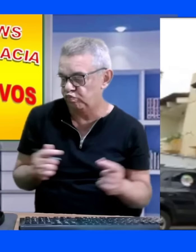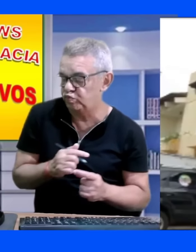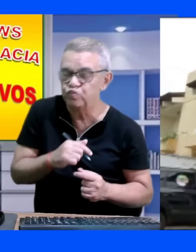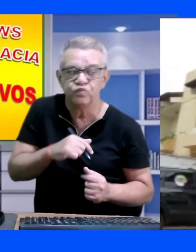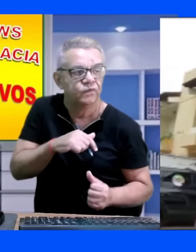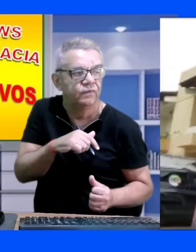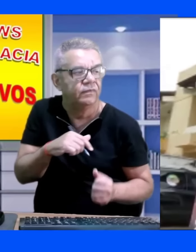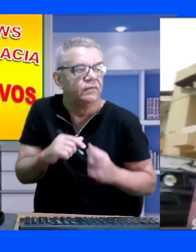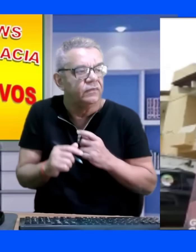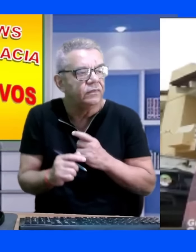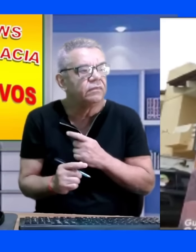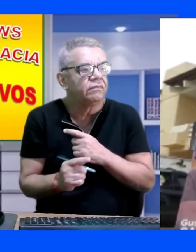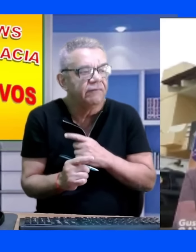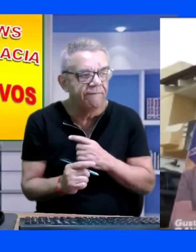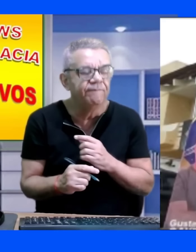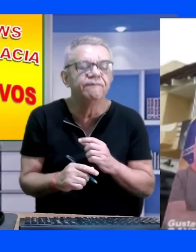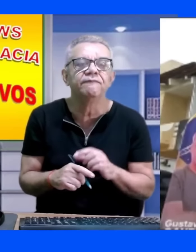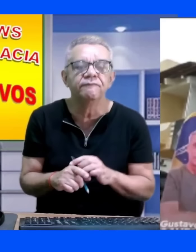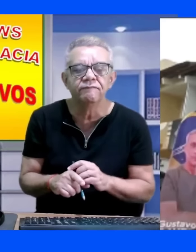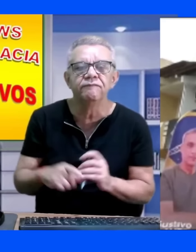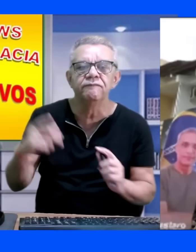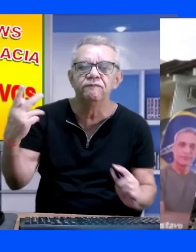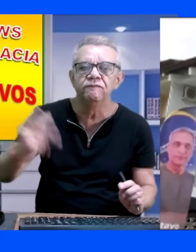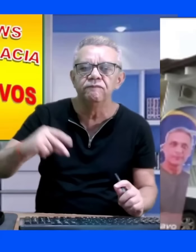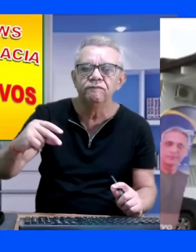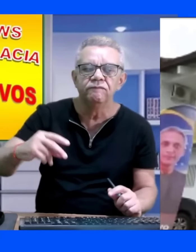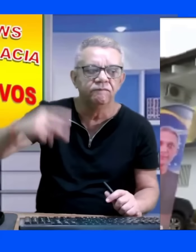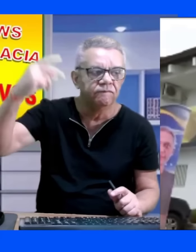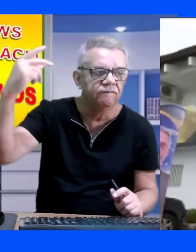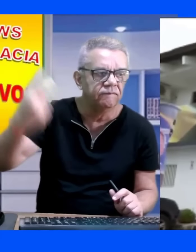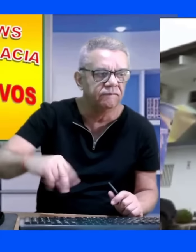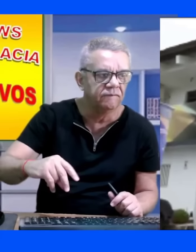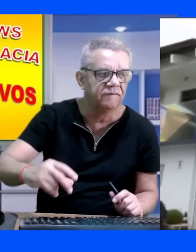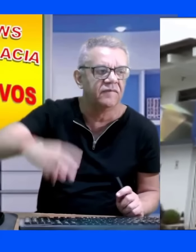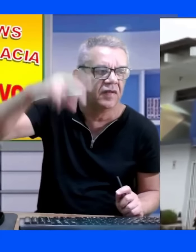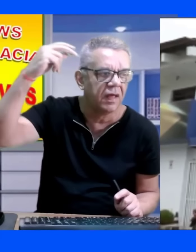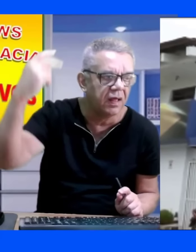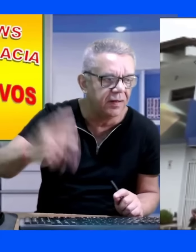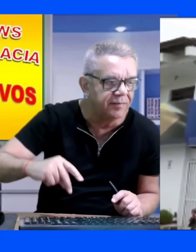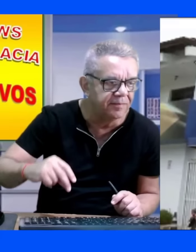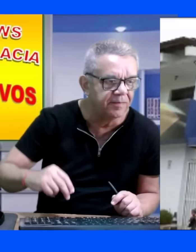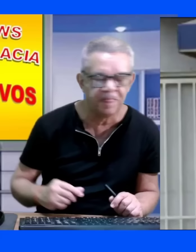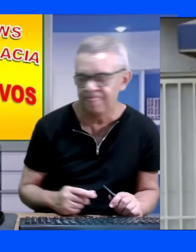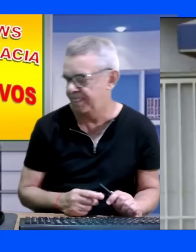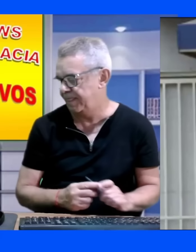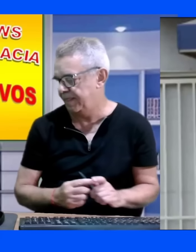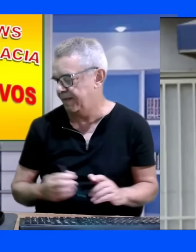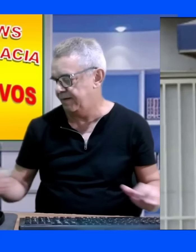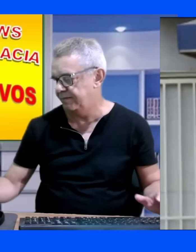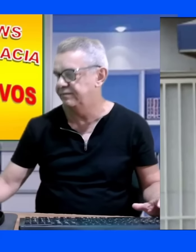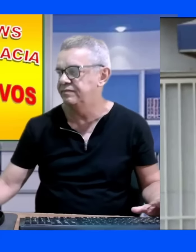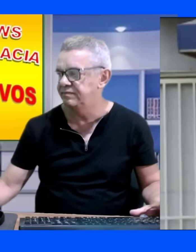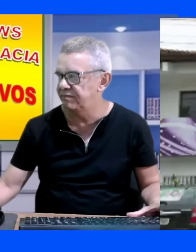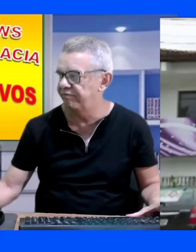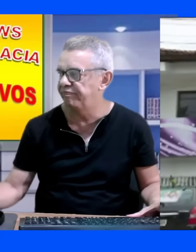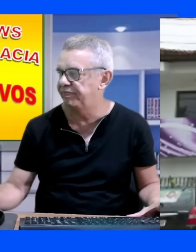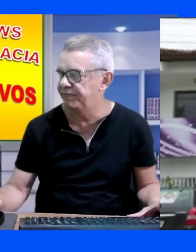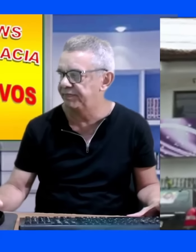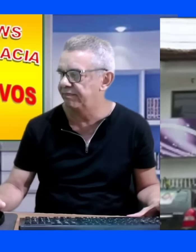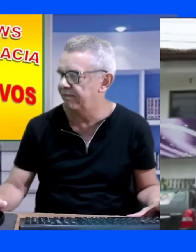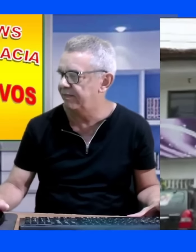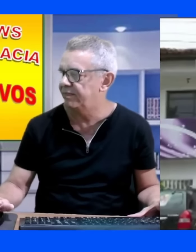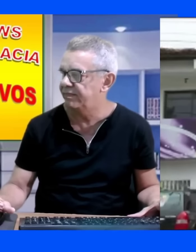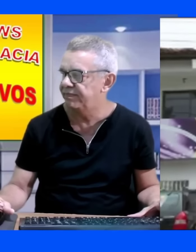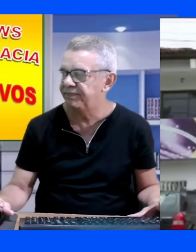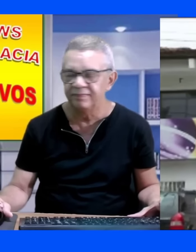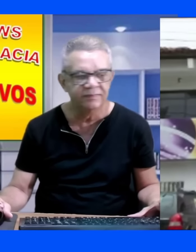seja, declarando assim na própria mensagem, e está sendo usada para um fim totalmente que, tipo, não existe, né? Não tem como ser assim,